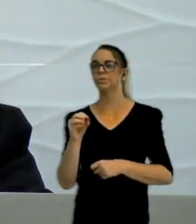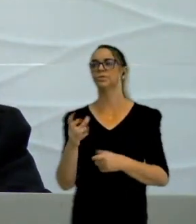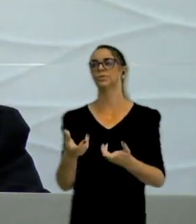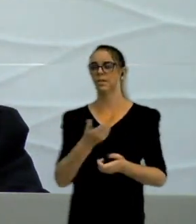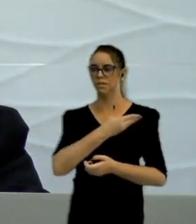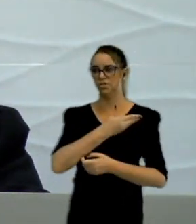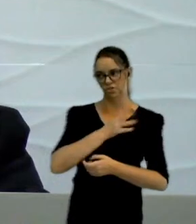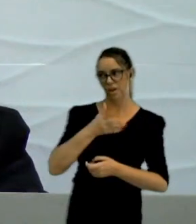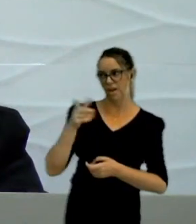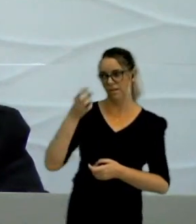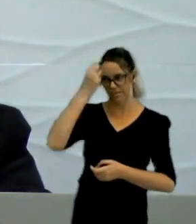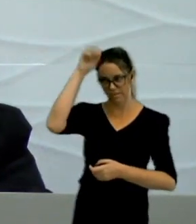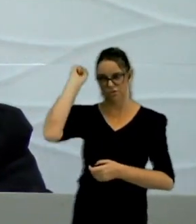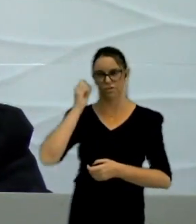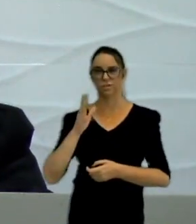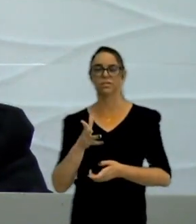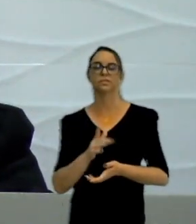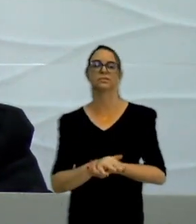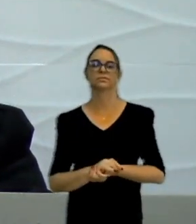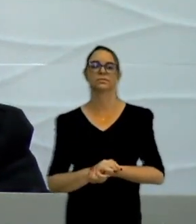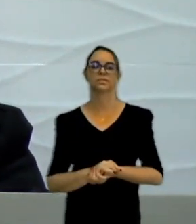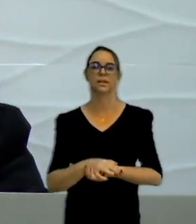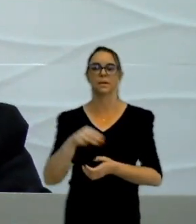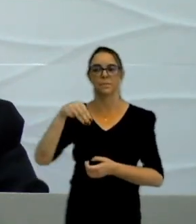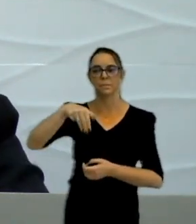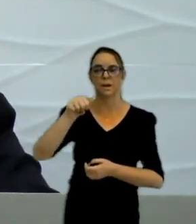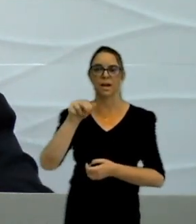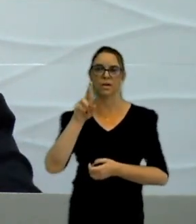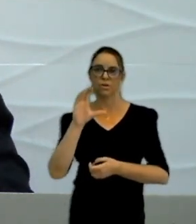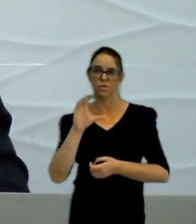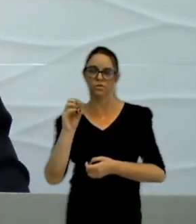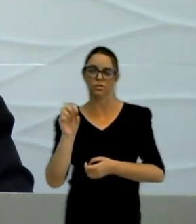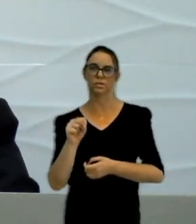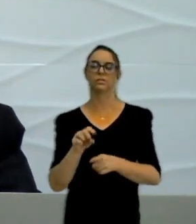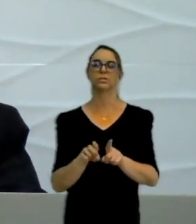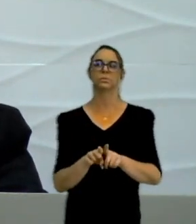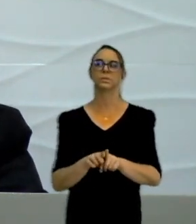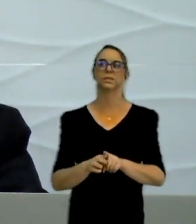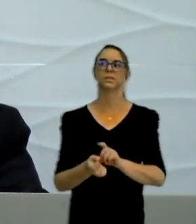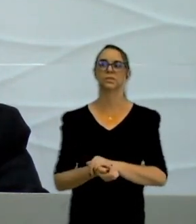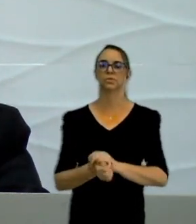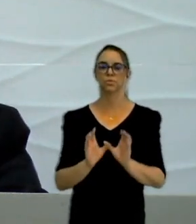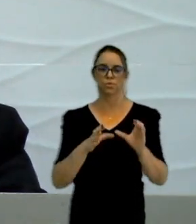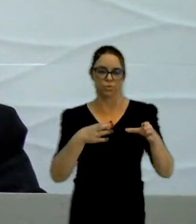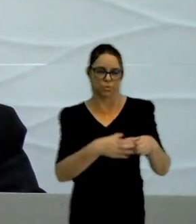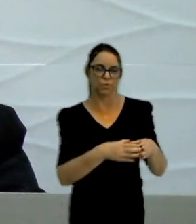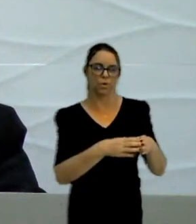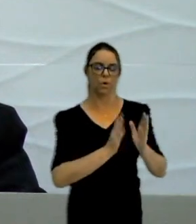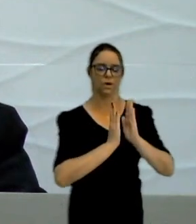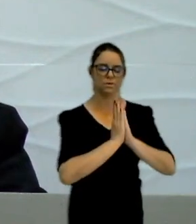colocou, de Clay, Marcos Barreto, do grupo de oração,